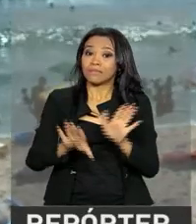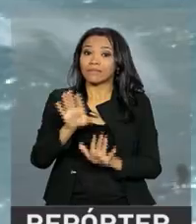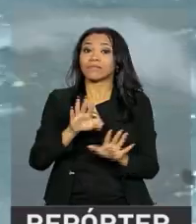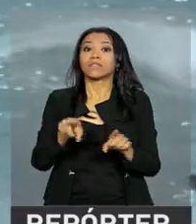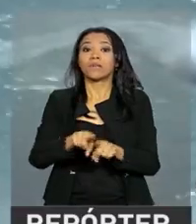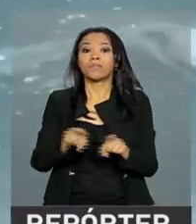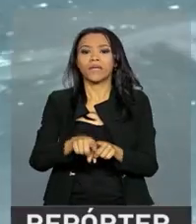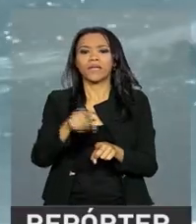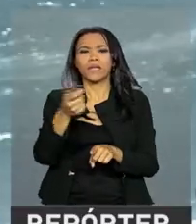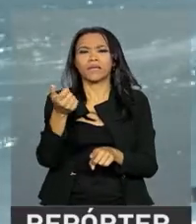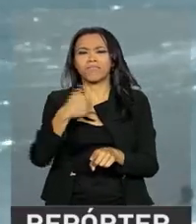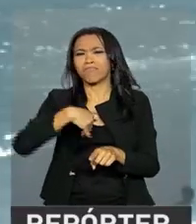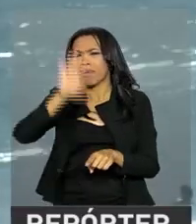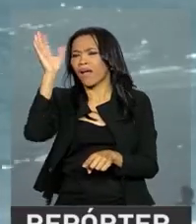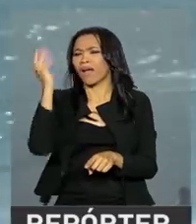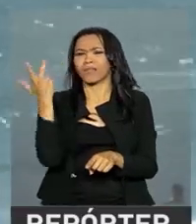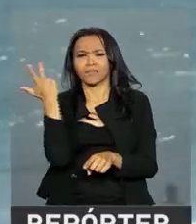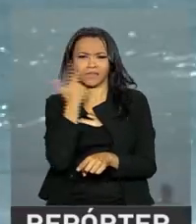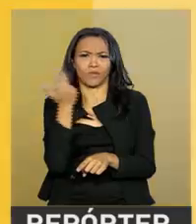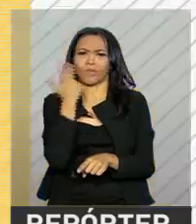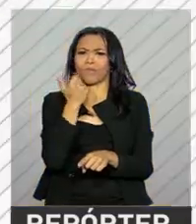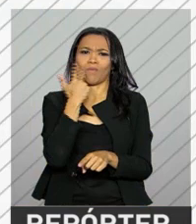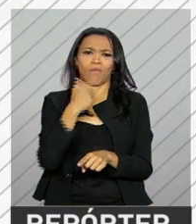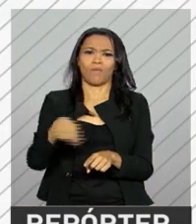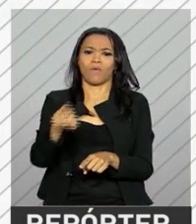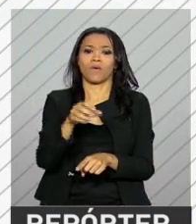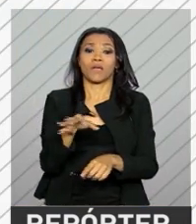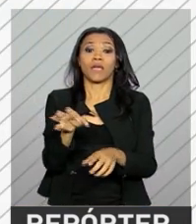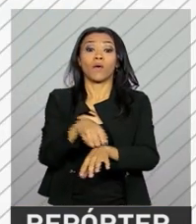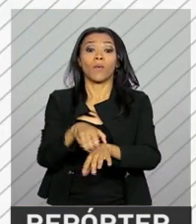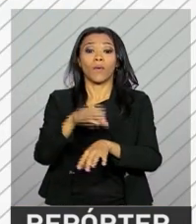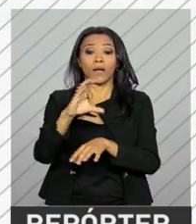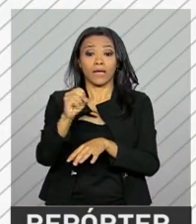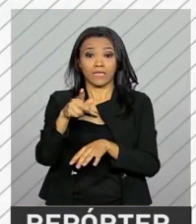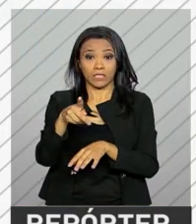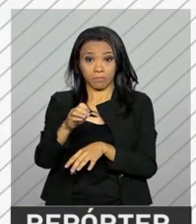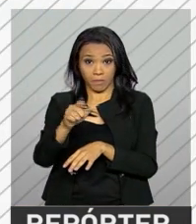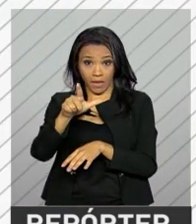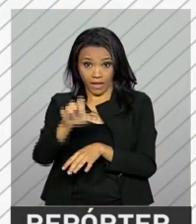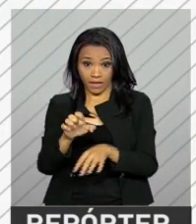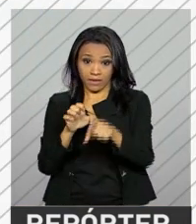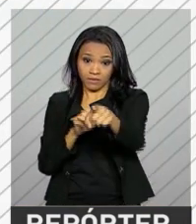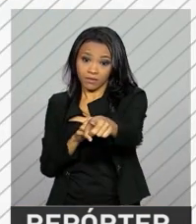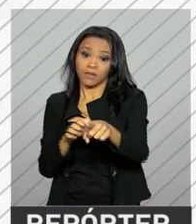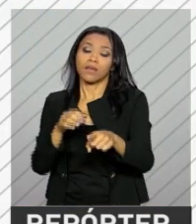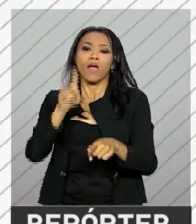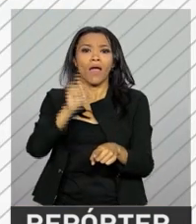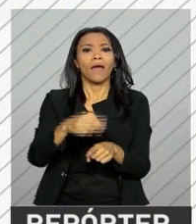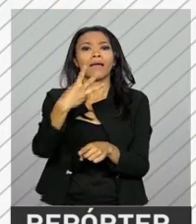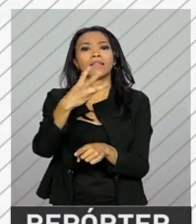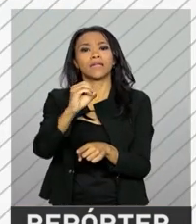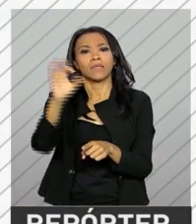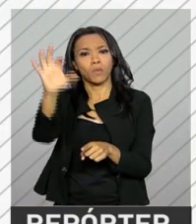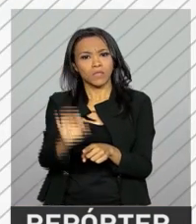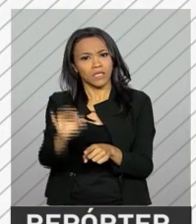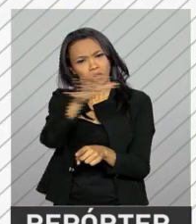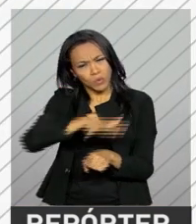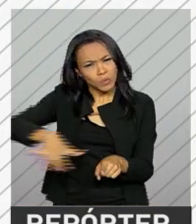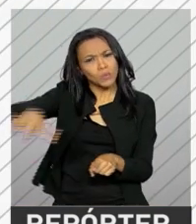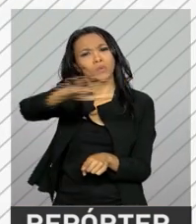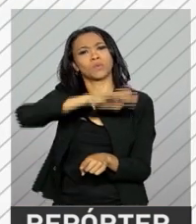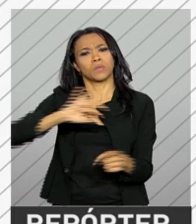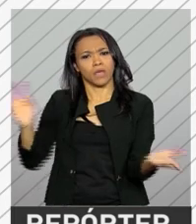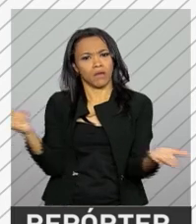pelo tipo de câncer mais frequente no Brasil. O câncer de pele não melanoma corresponde a 30% de todos os